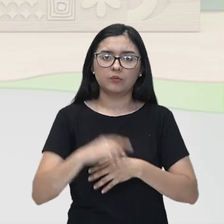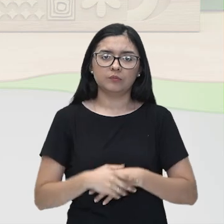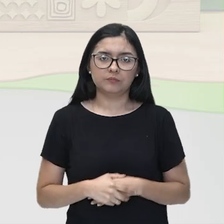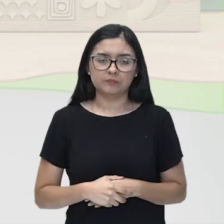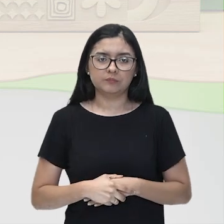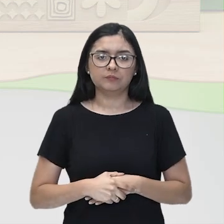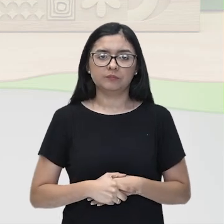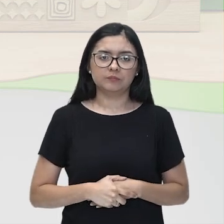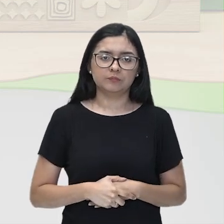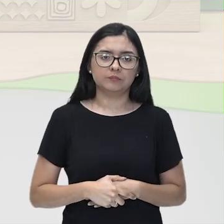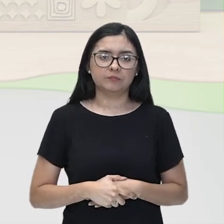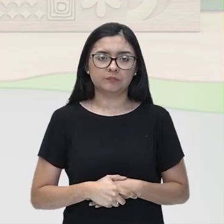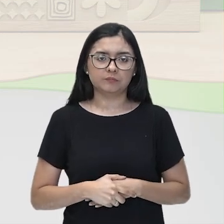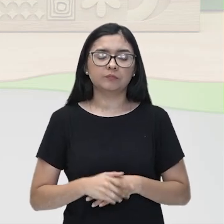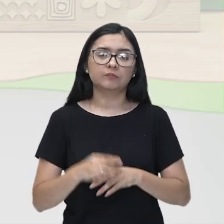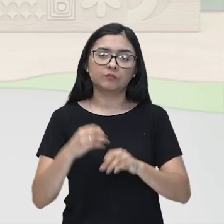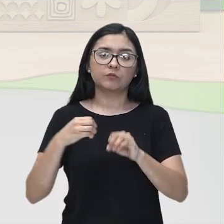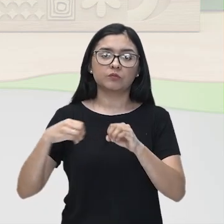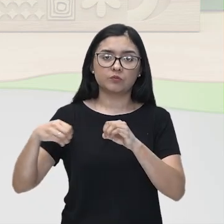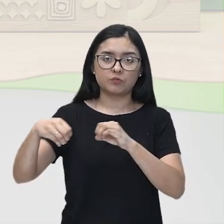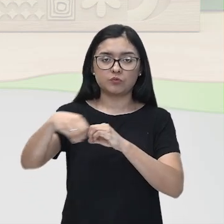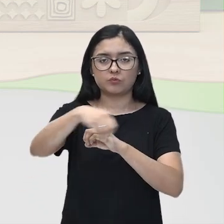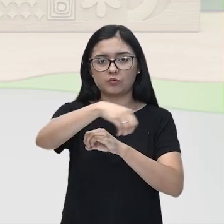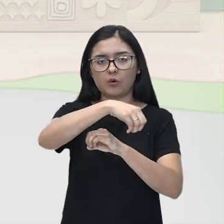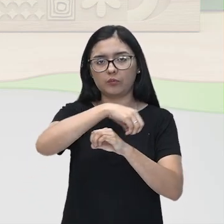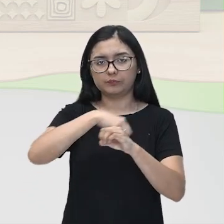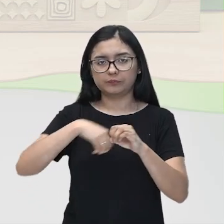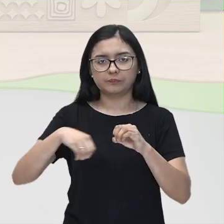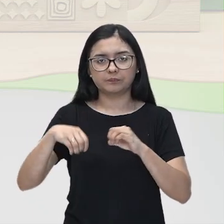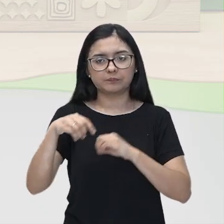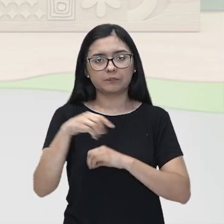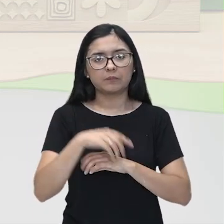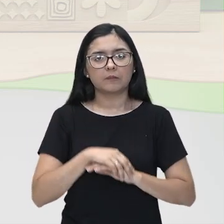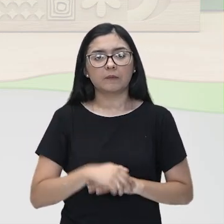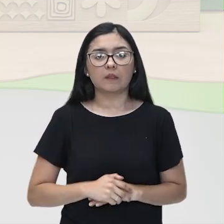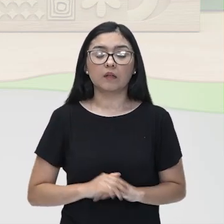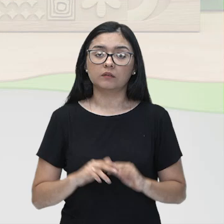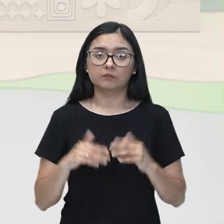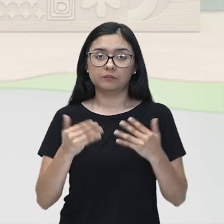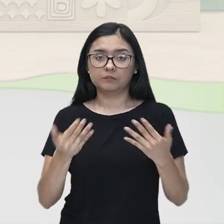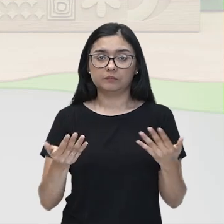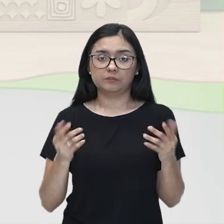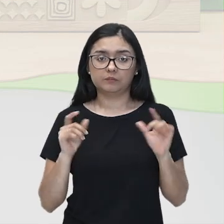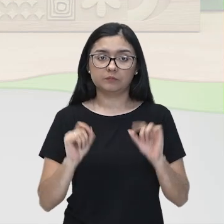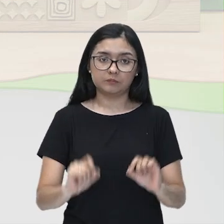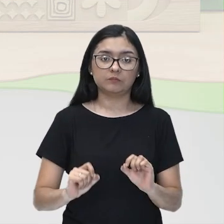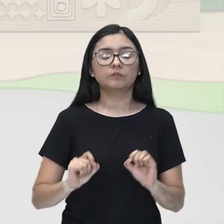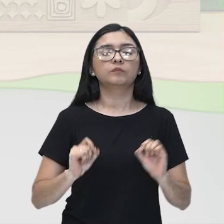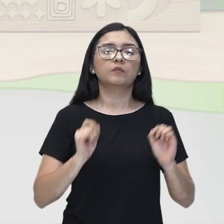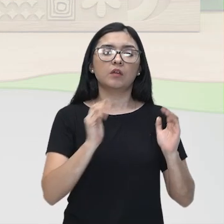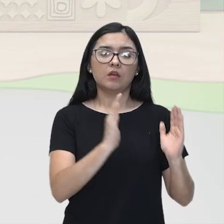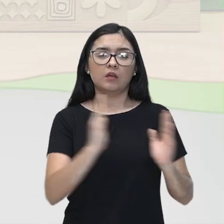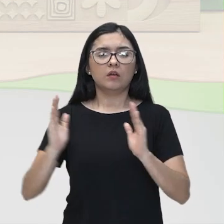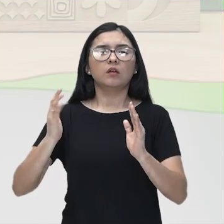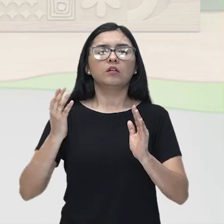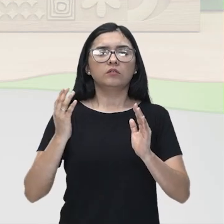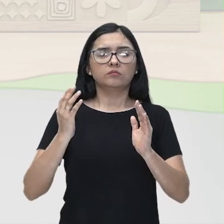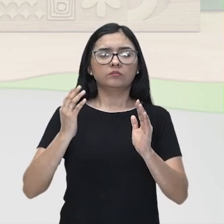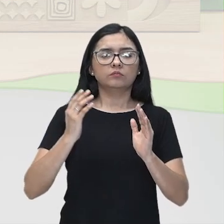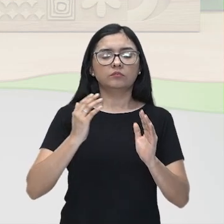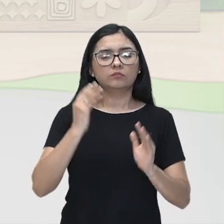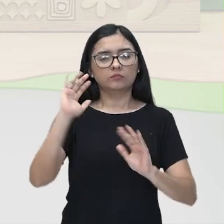sua órbita ao redor do Sol, certo? Então, as estações que